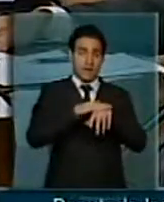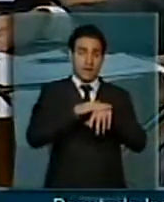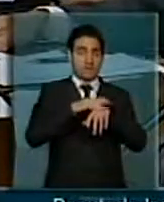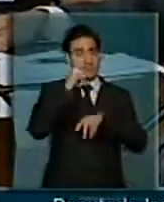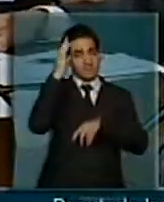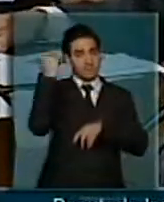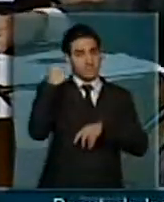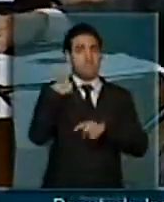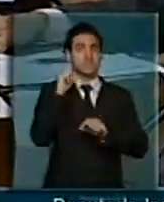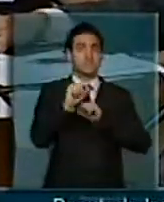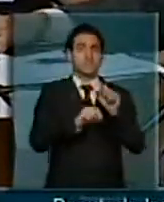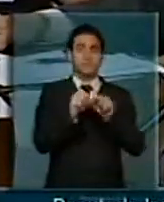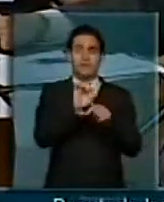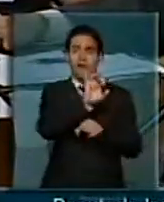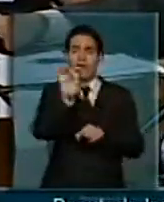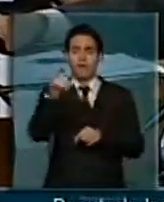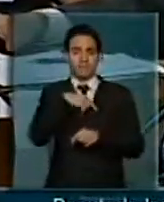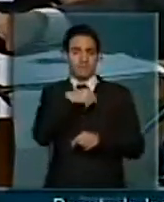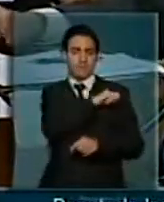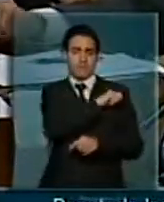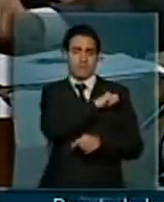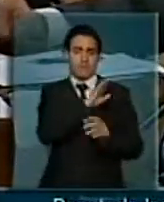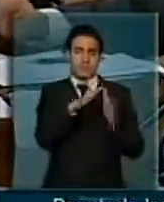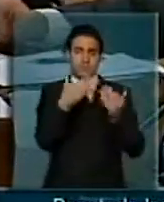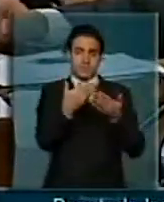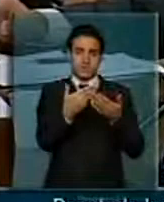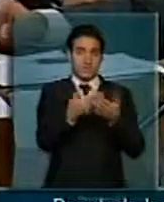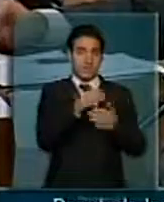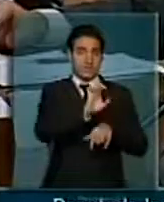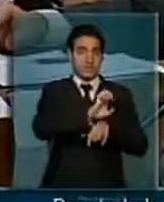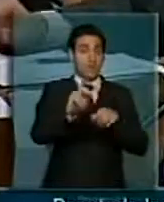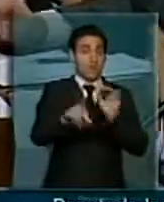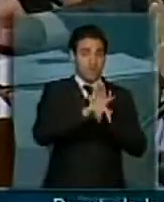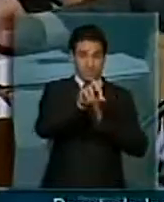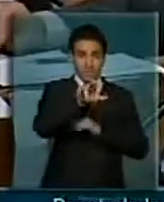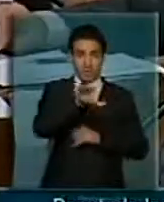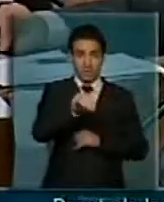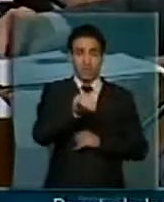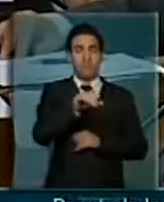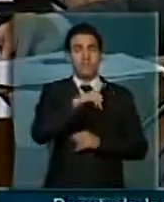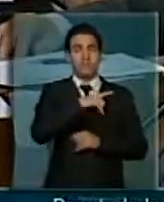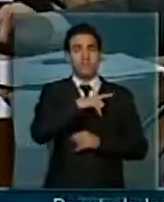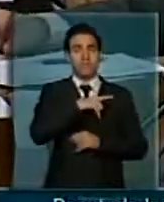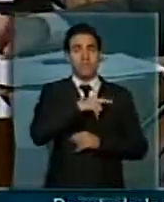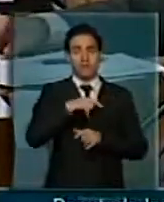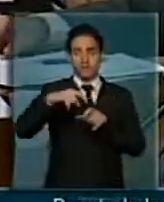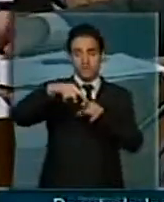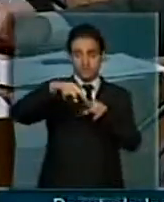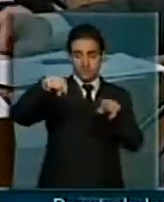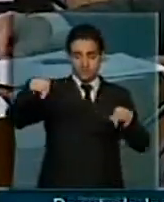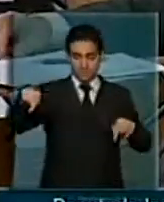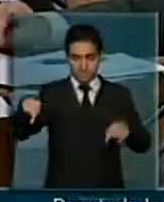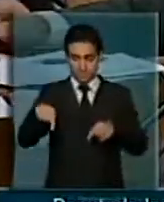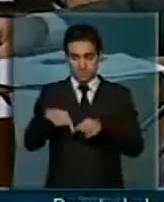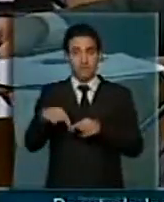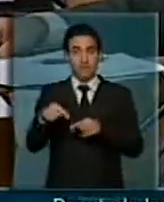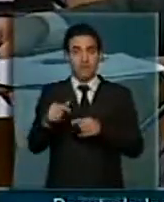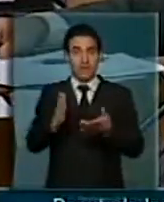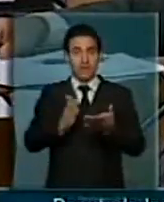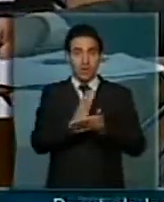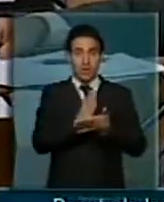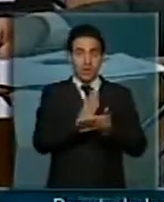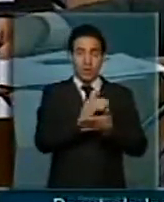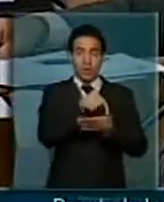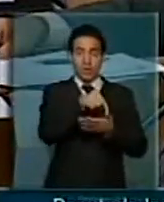ele me dizia que cada aluno da escola estadual do Rio de Janeiro recebe um tablet ao ingressar na